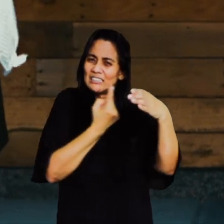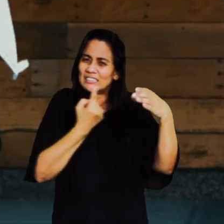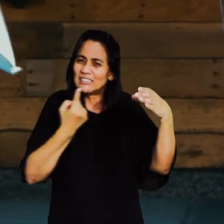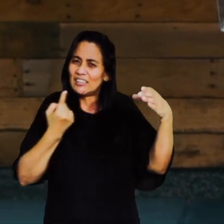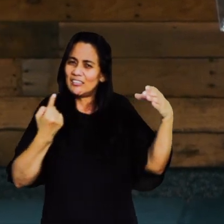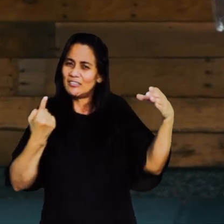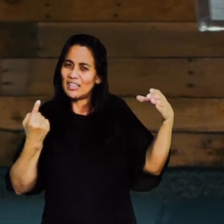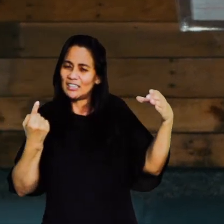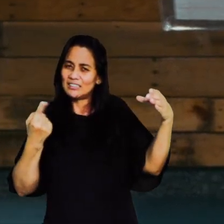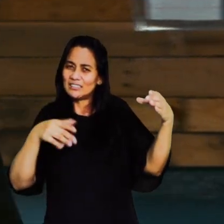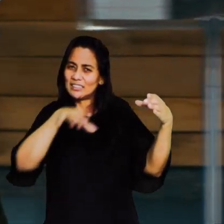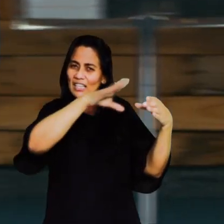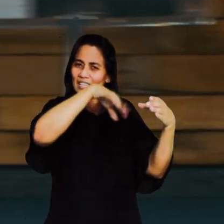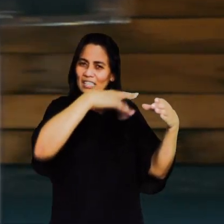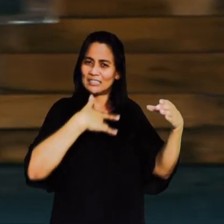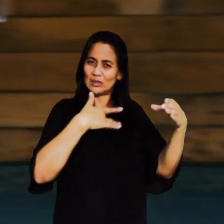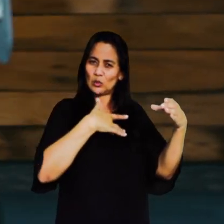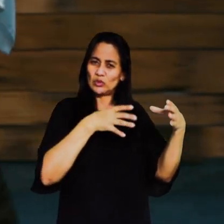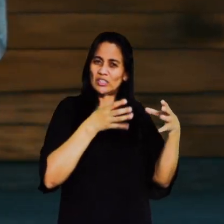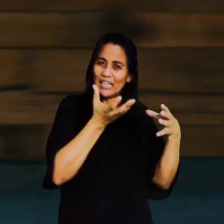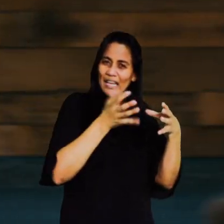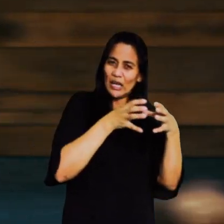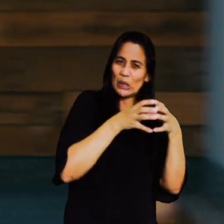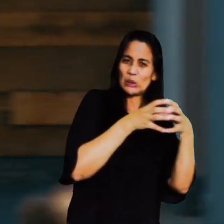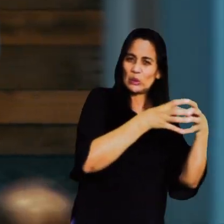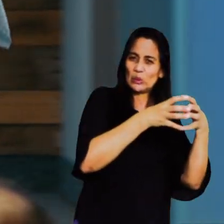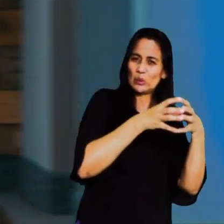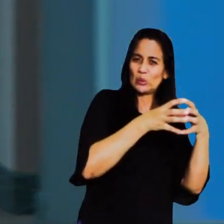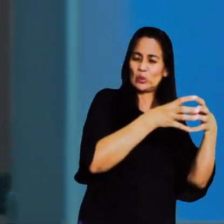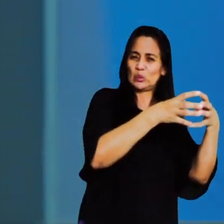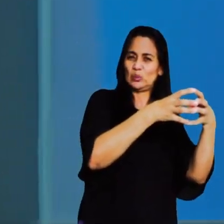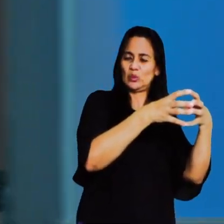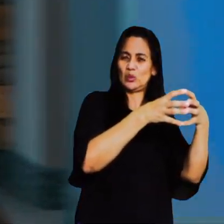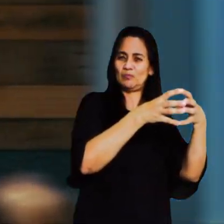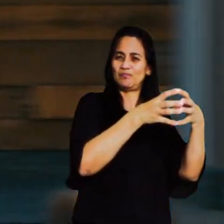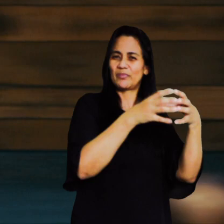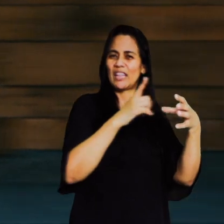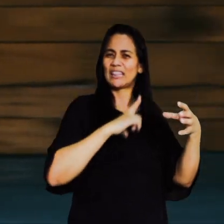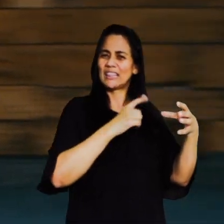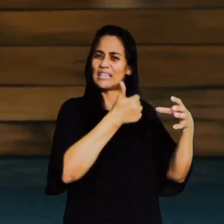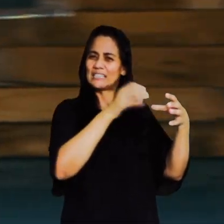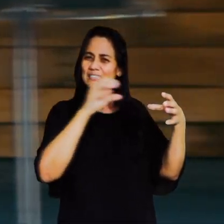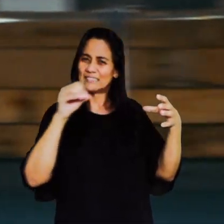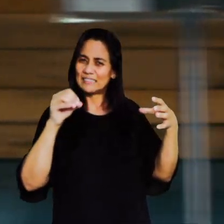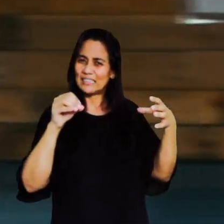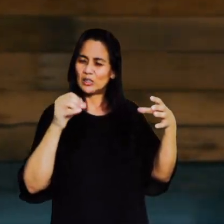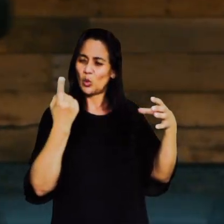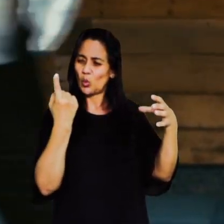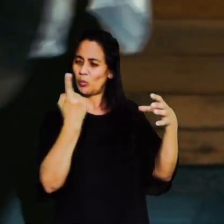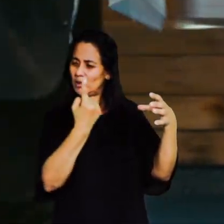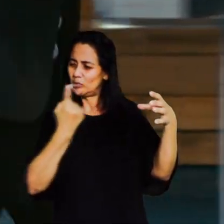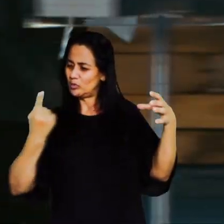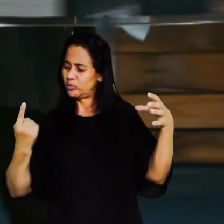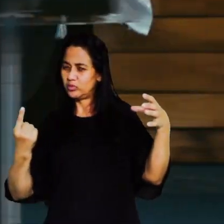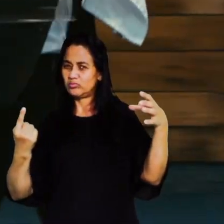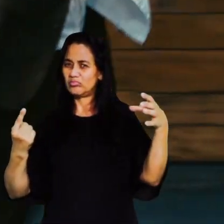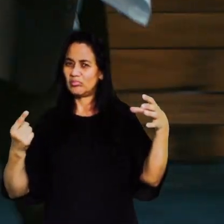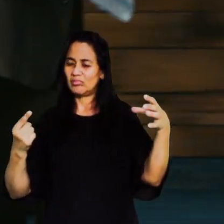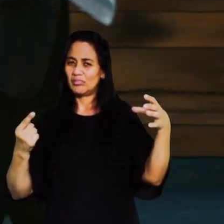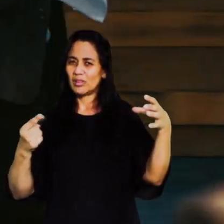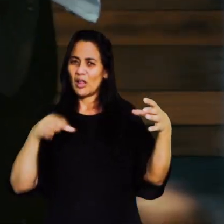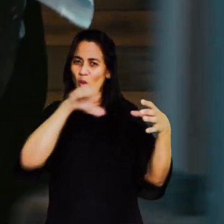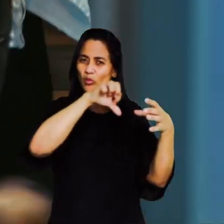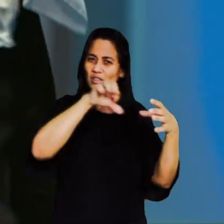grupo. Tanto que Jesus falou assim, tendo 100 ovelhas, uma se perdeu, deixo as 99 que estão juntinha e eu vou buscar uma que